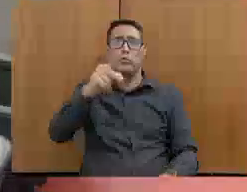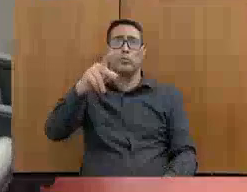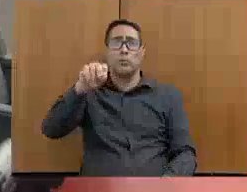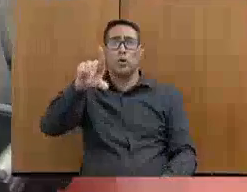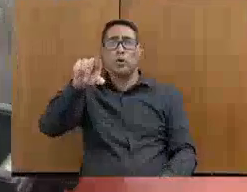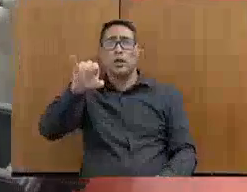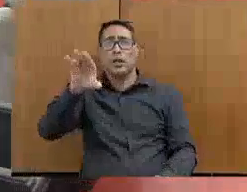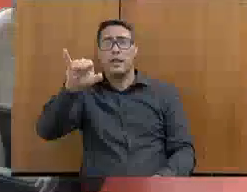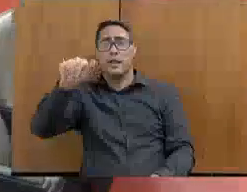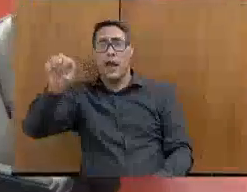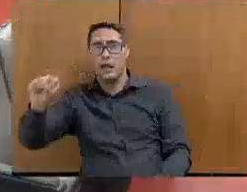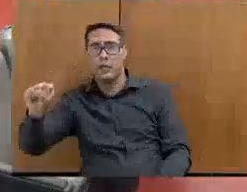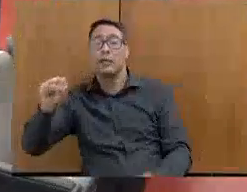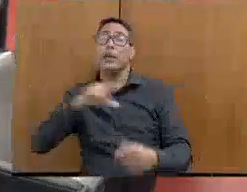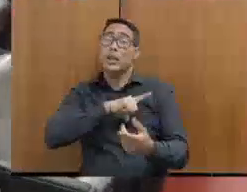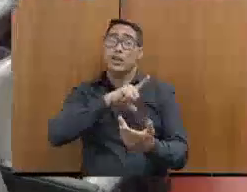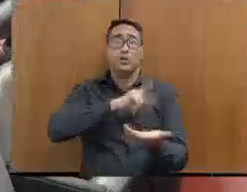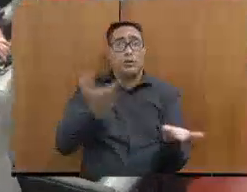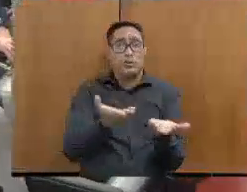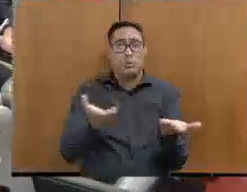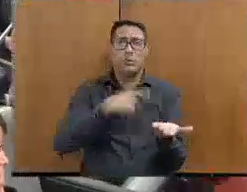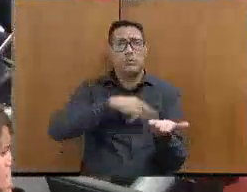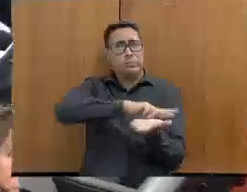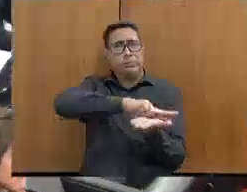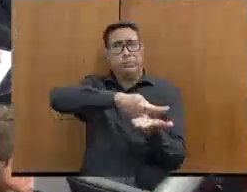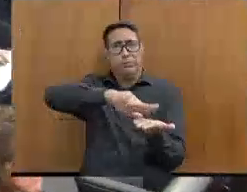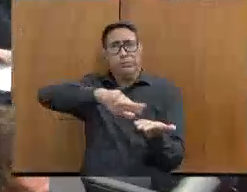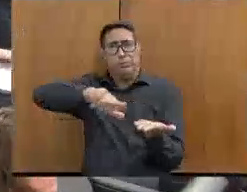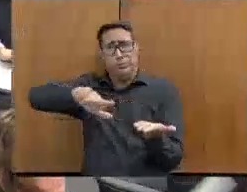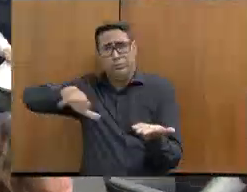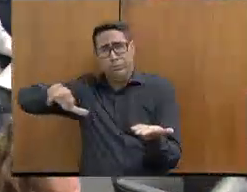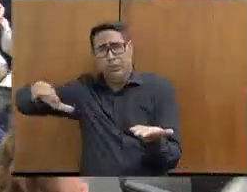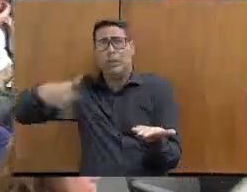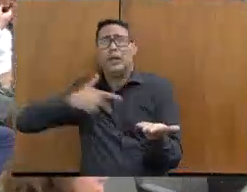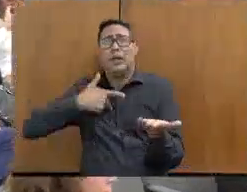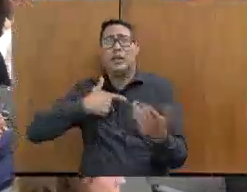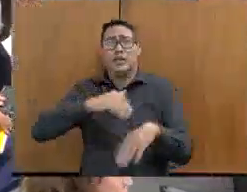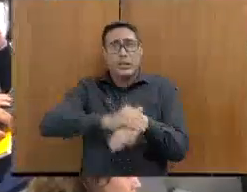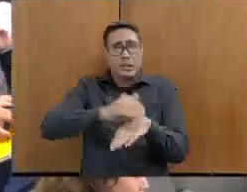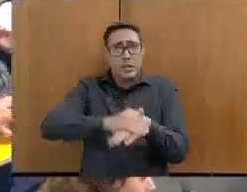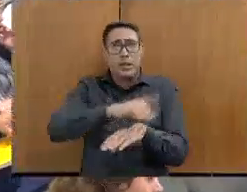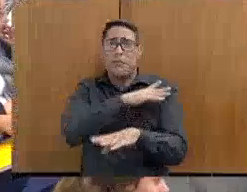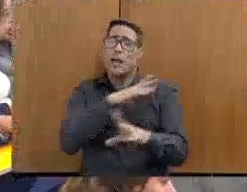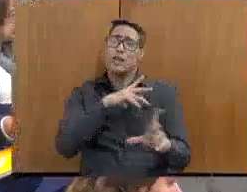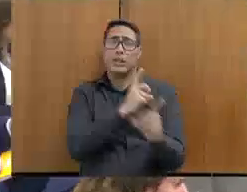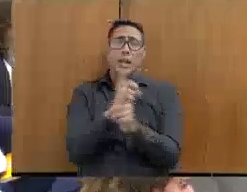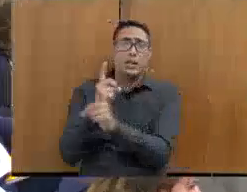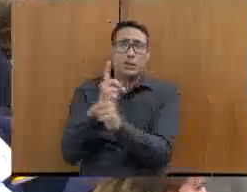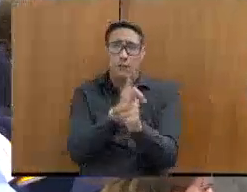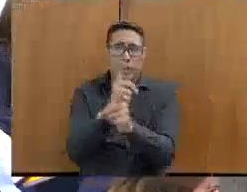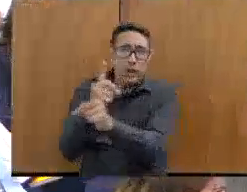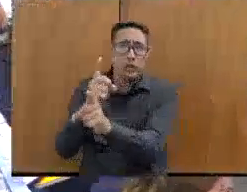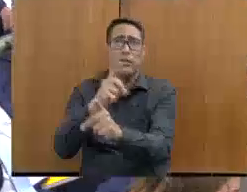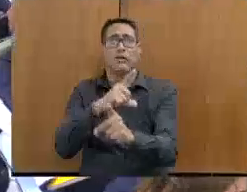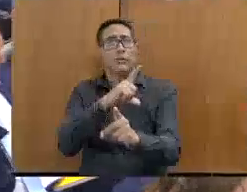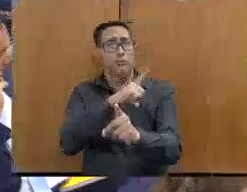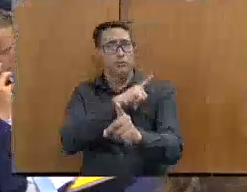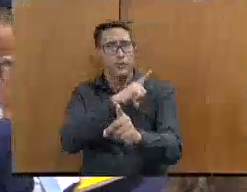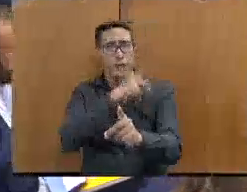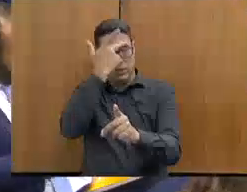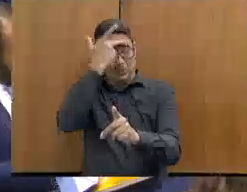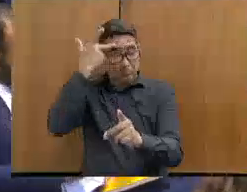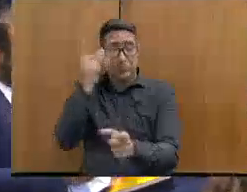nós temos hoje é um número significativo de postos de identificação exatamente para que